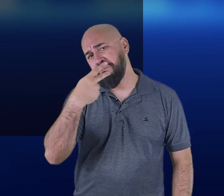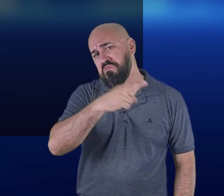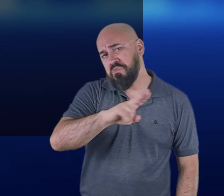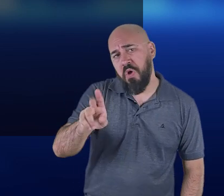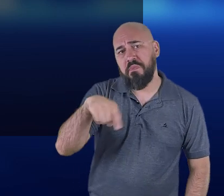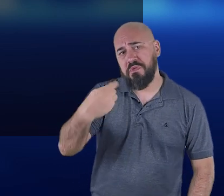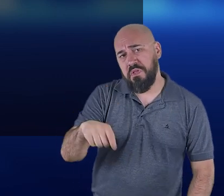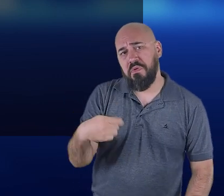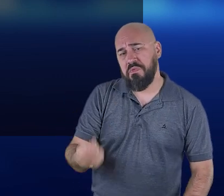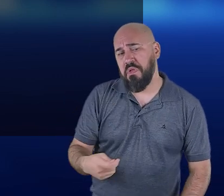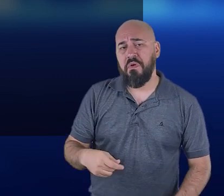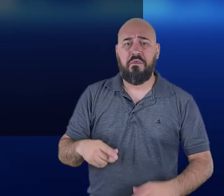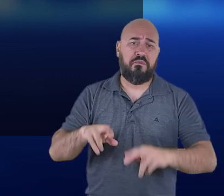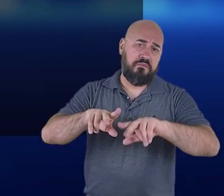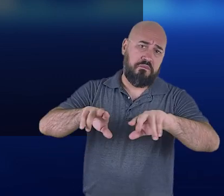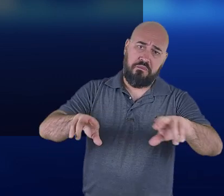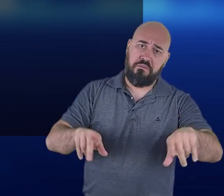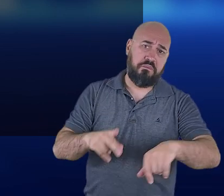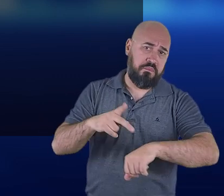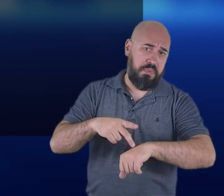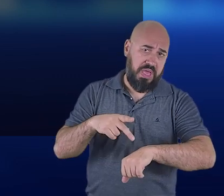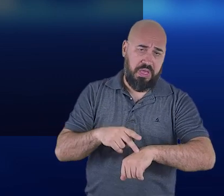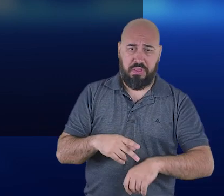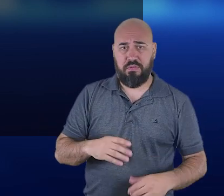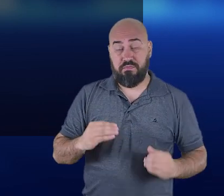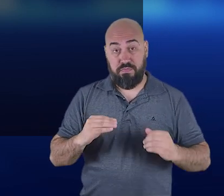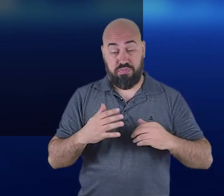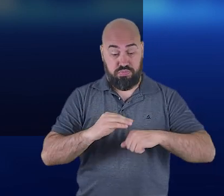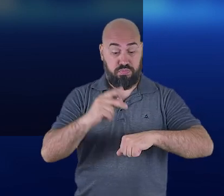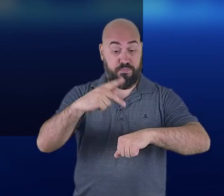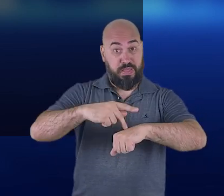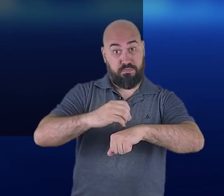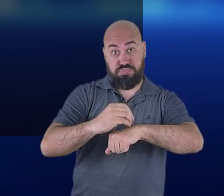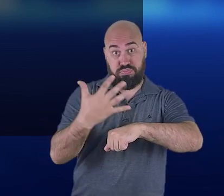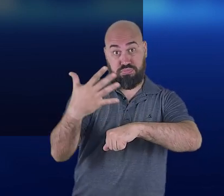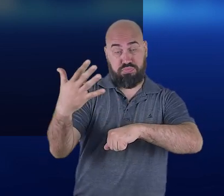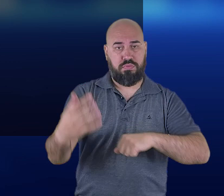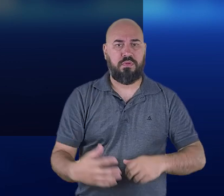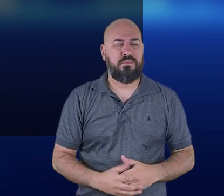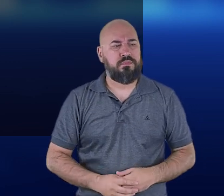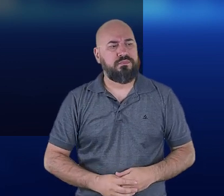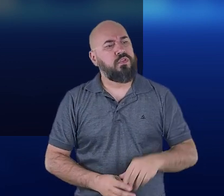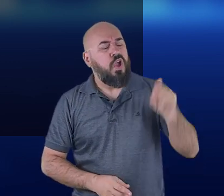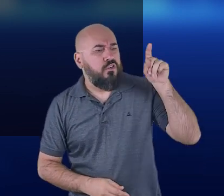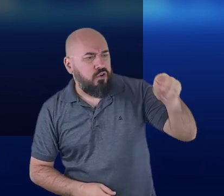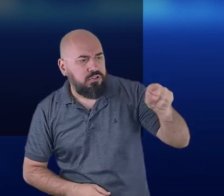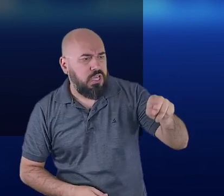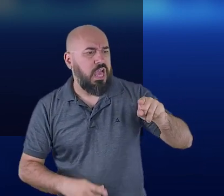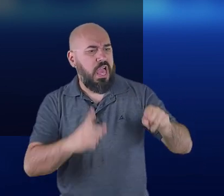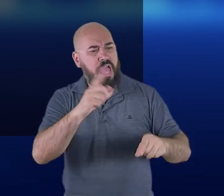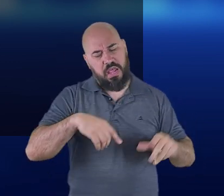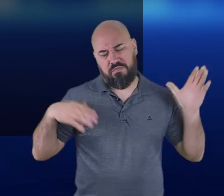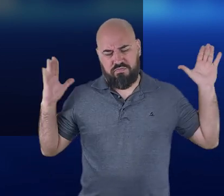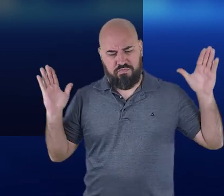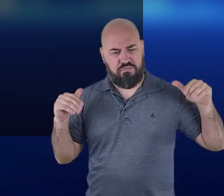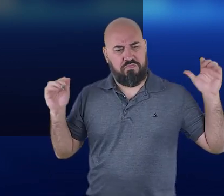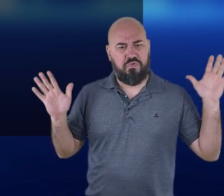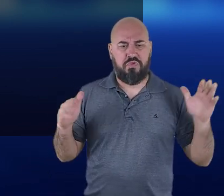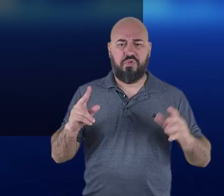carbúnculo, esmeralda e etc. Versículo 14: tu eras querubim da guarda ungido e te